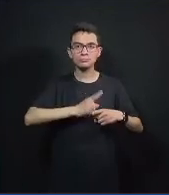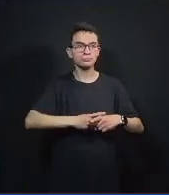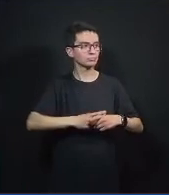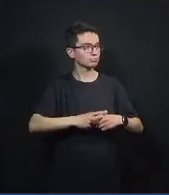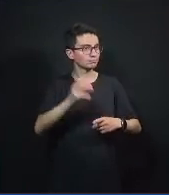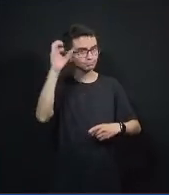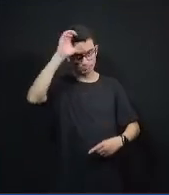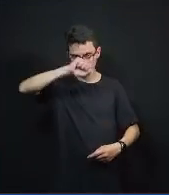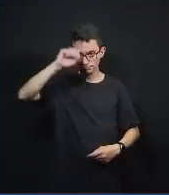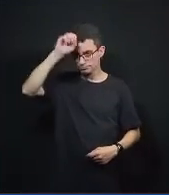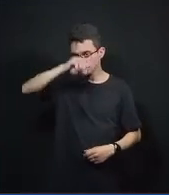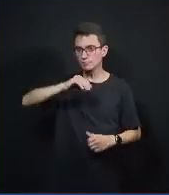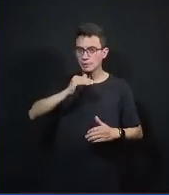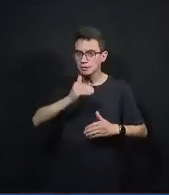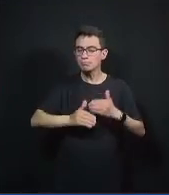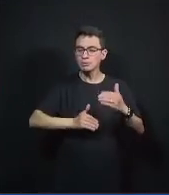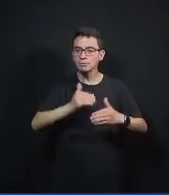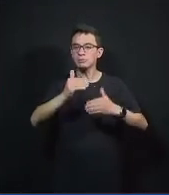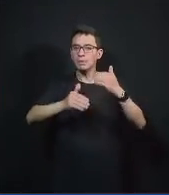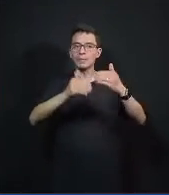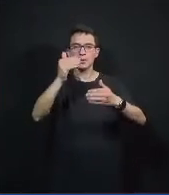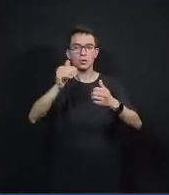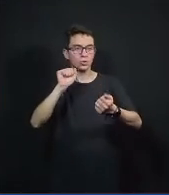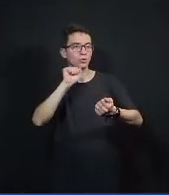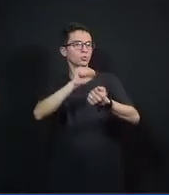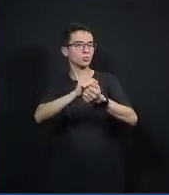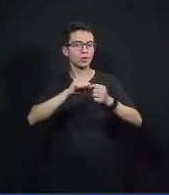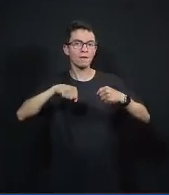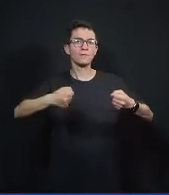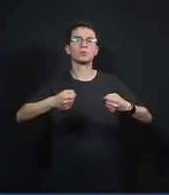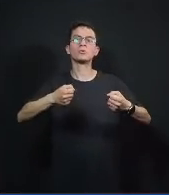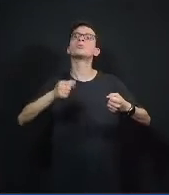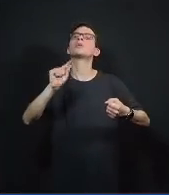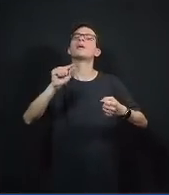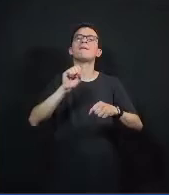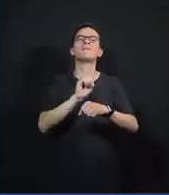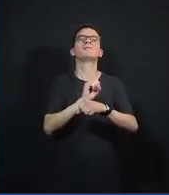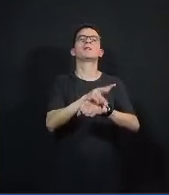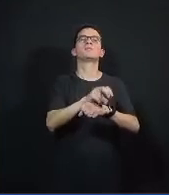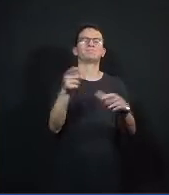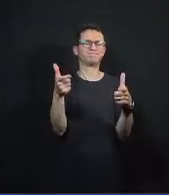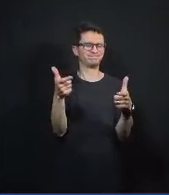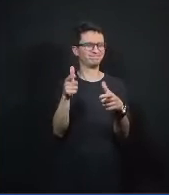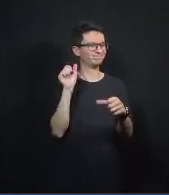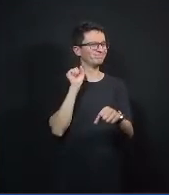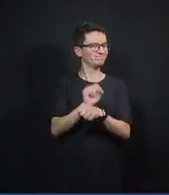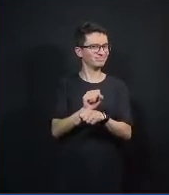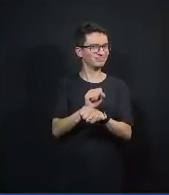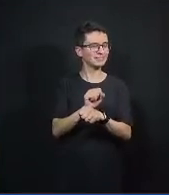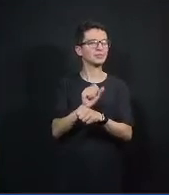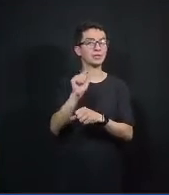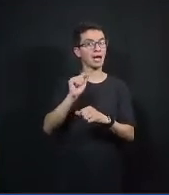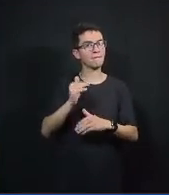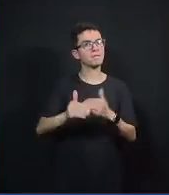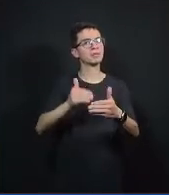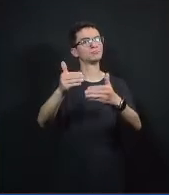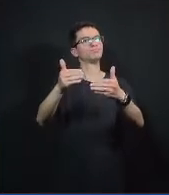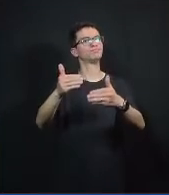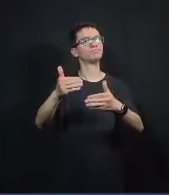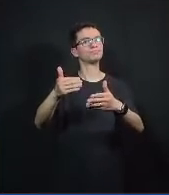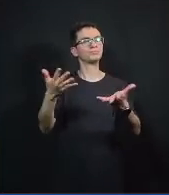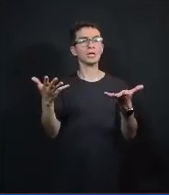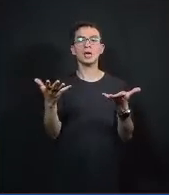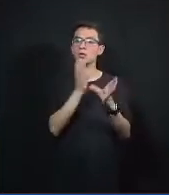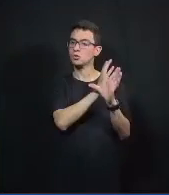superação simultaneamente aos esforços para a contenção do avanço da doença. E já se vão quase 8 meses em que convivemos